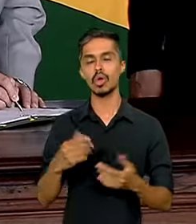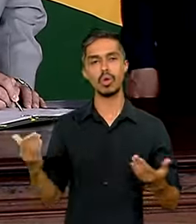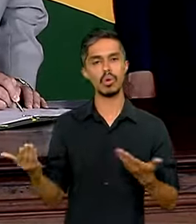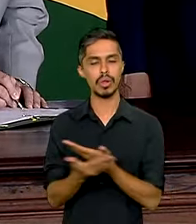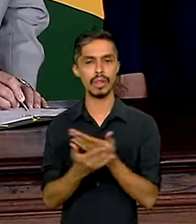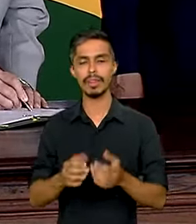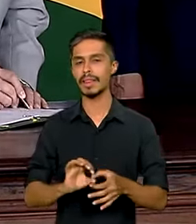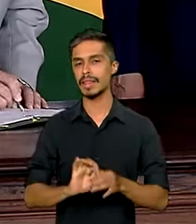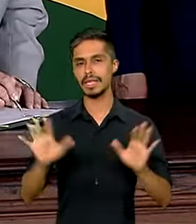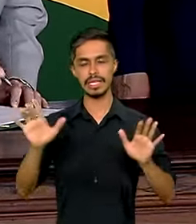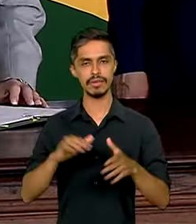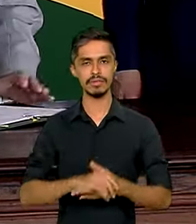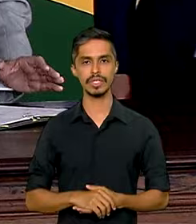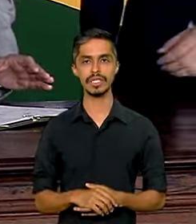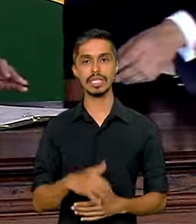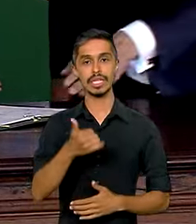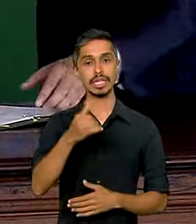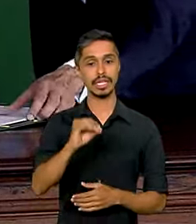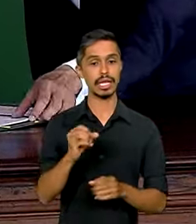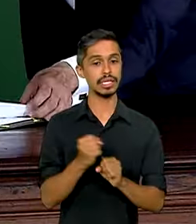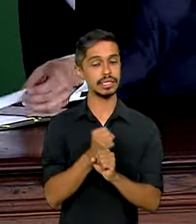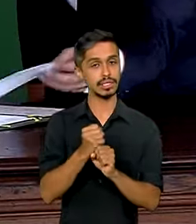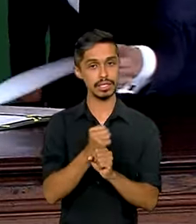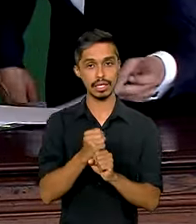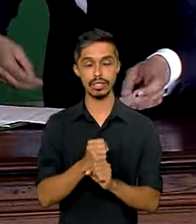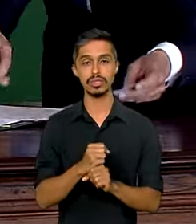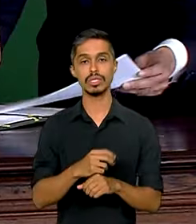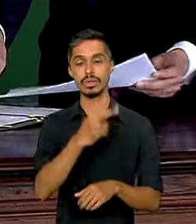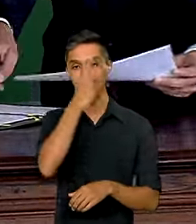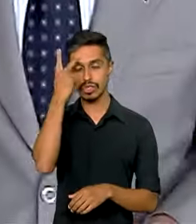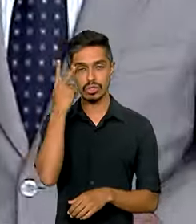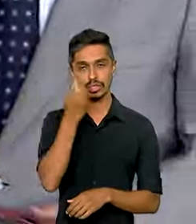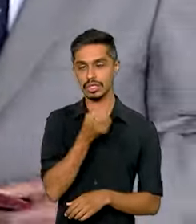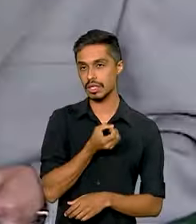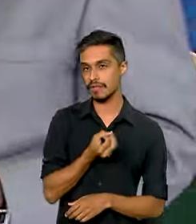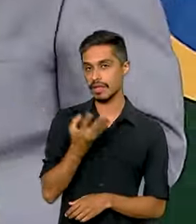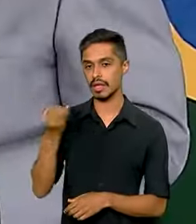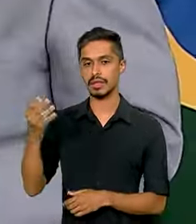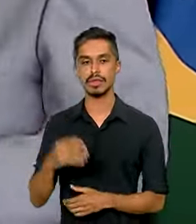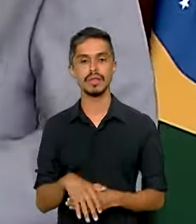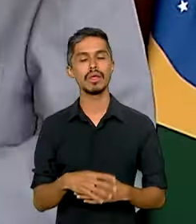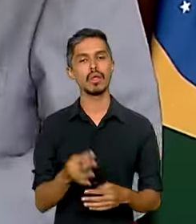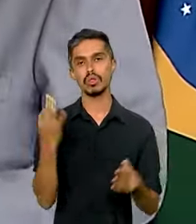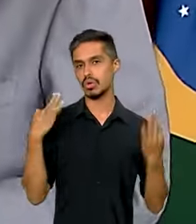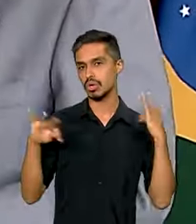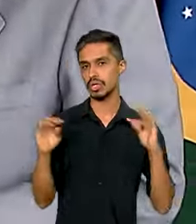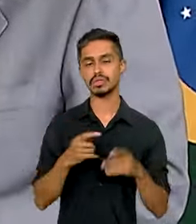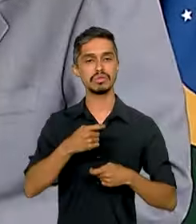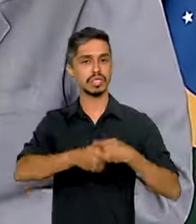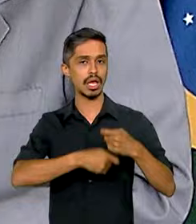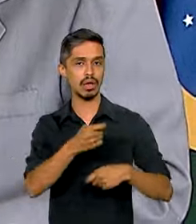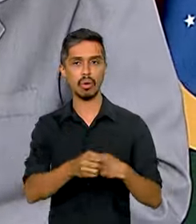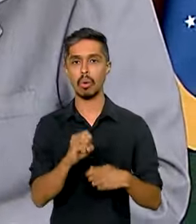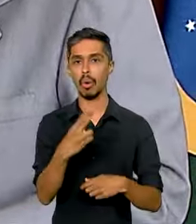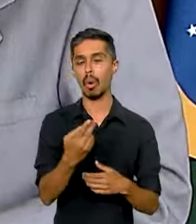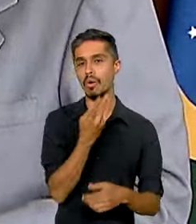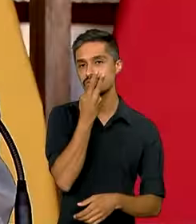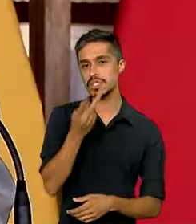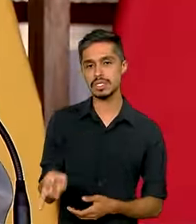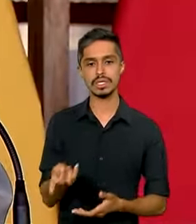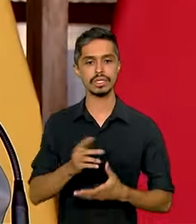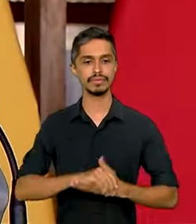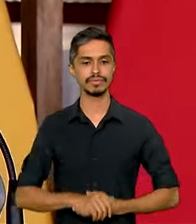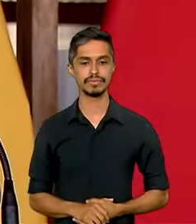garantem entrada livre por 10 anos para os viajantes, seja para turismo, negócios ou